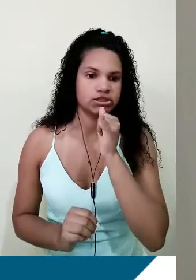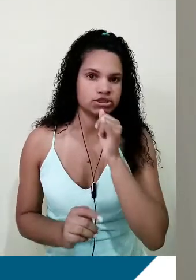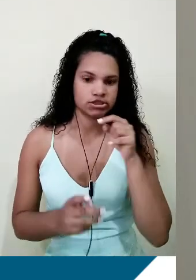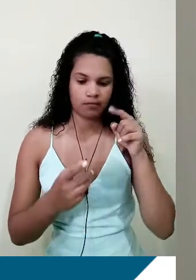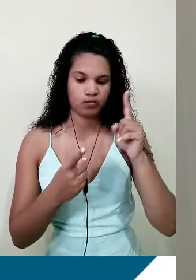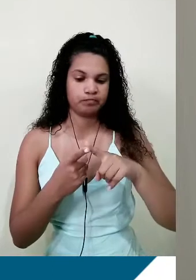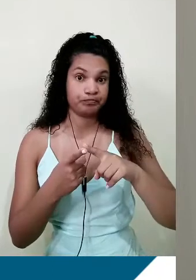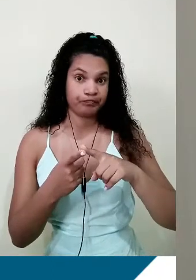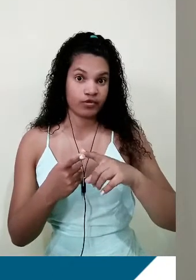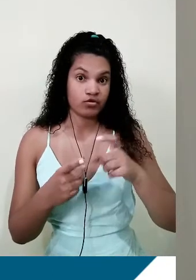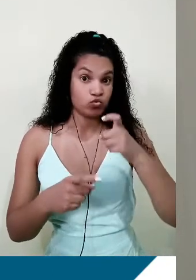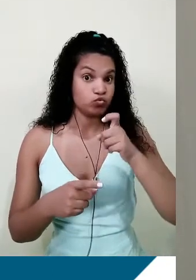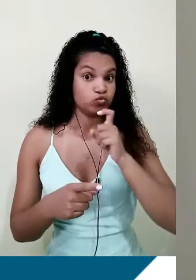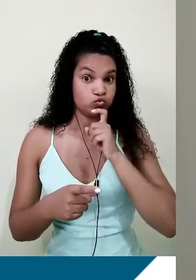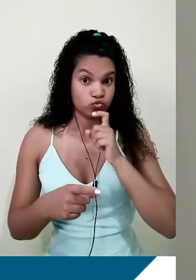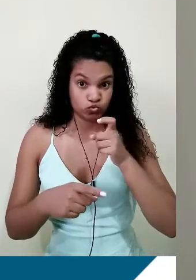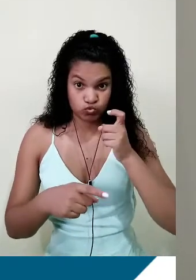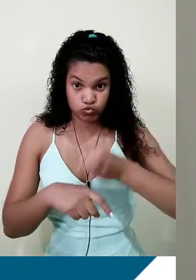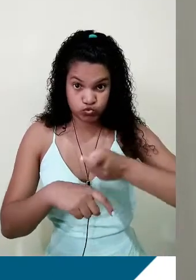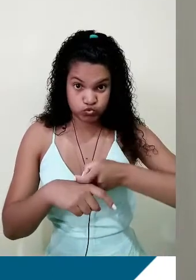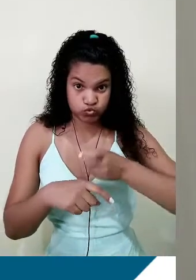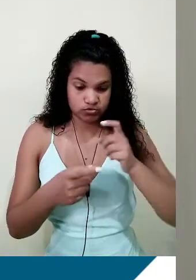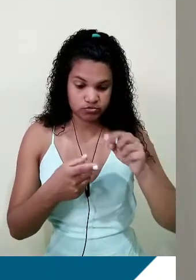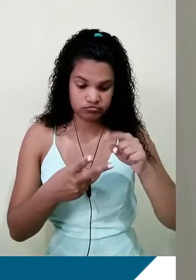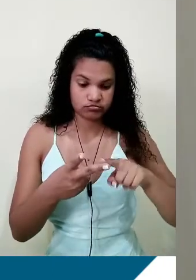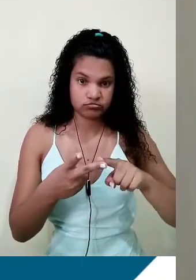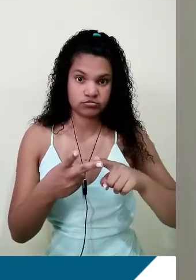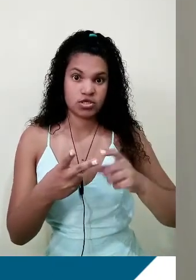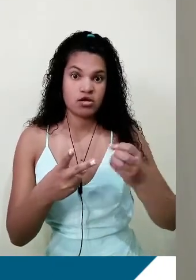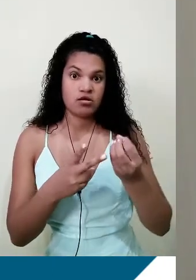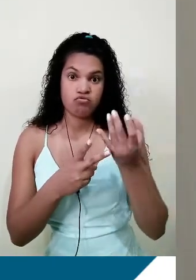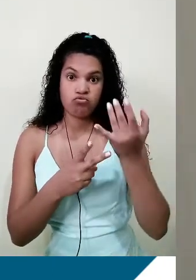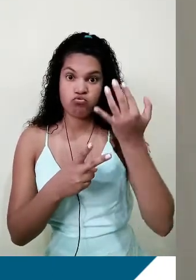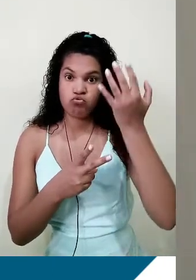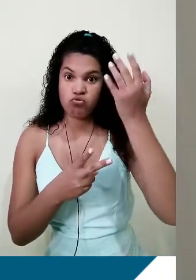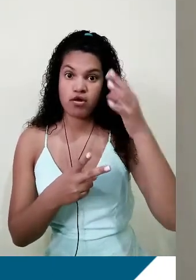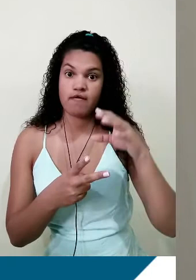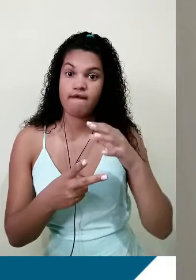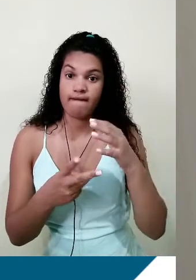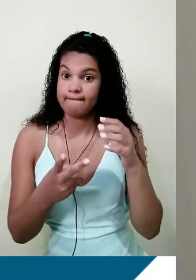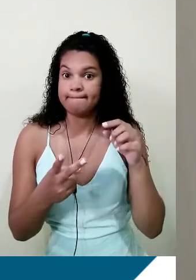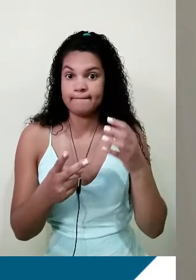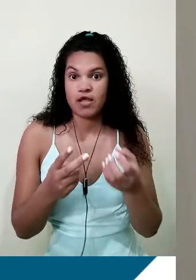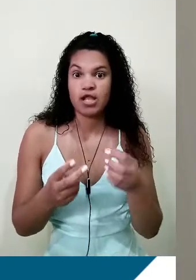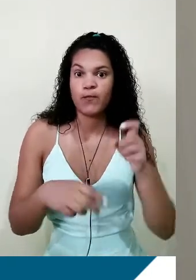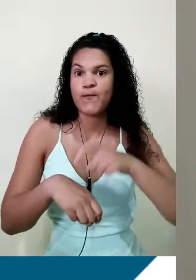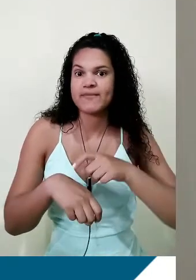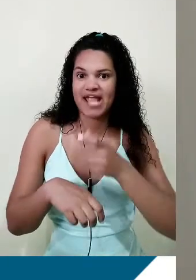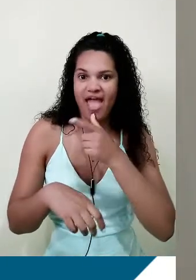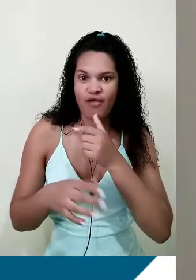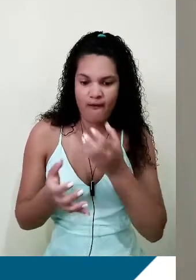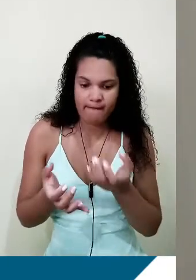fusão e a ebulição ou a fervura. Então, quando nós observamos